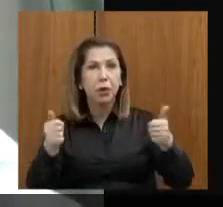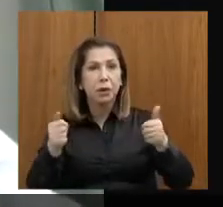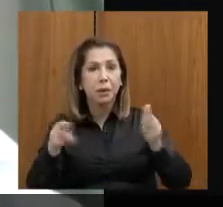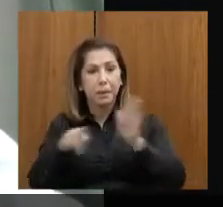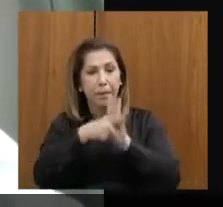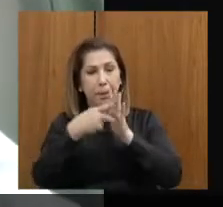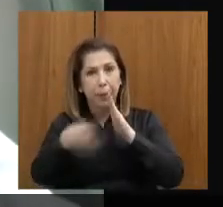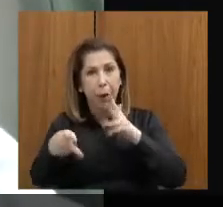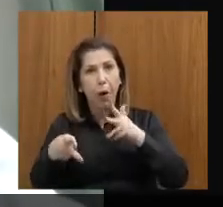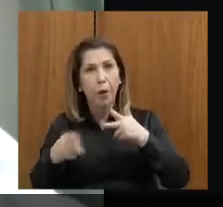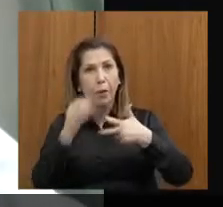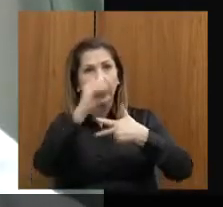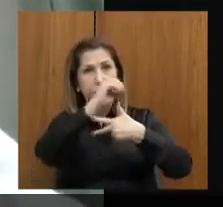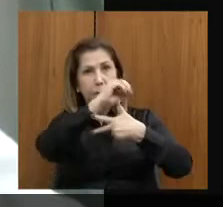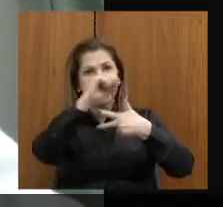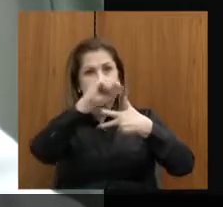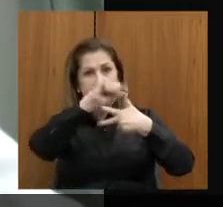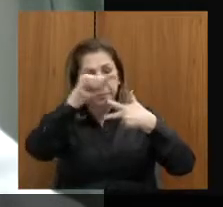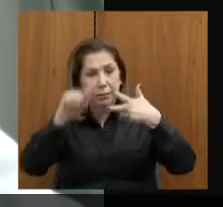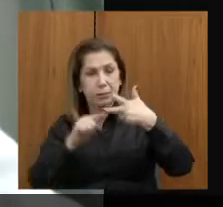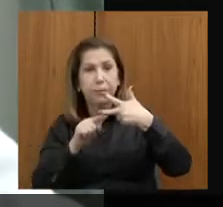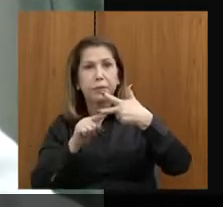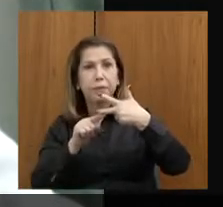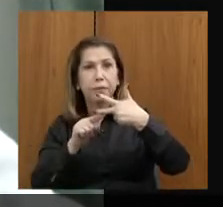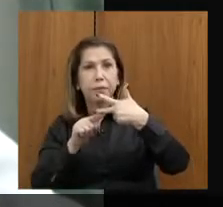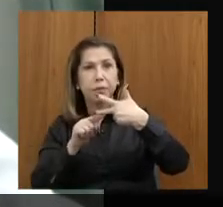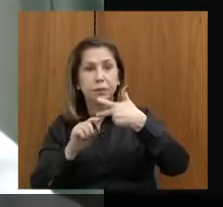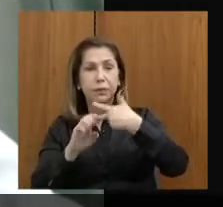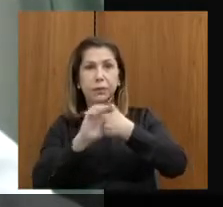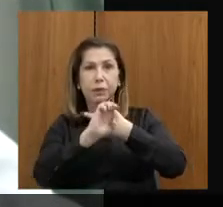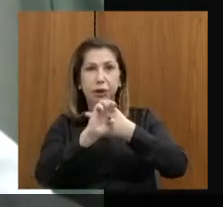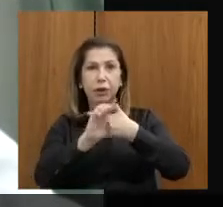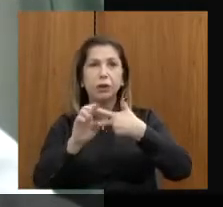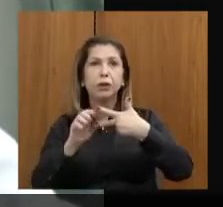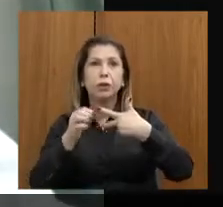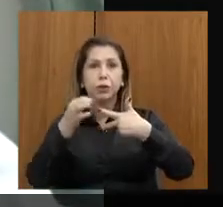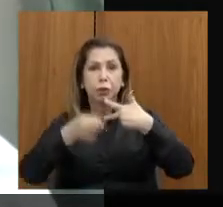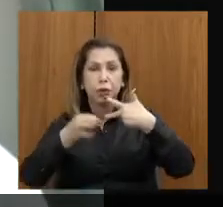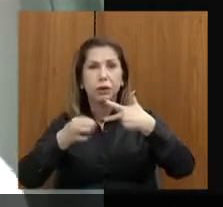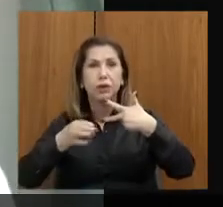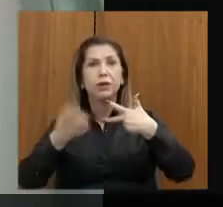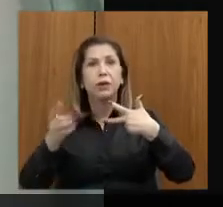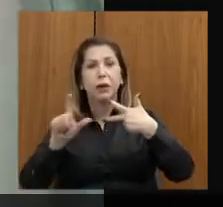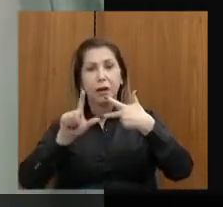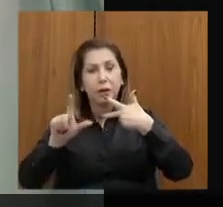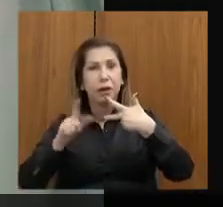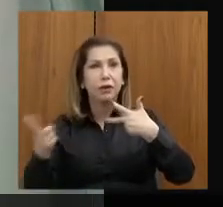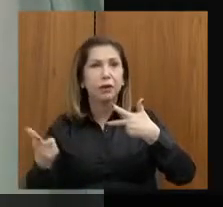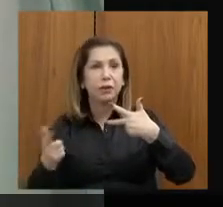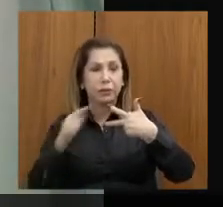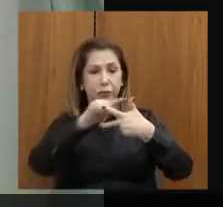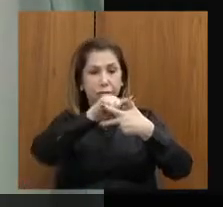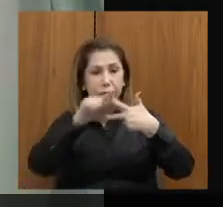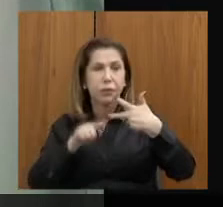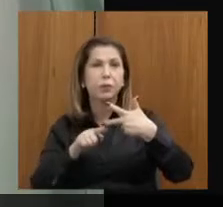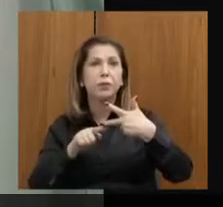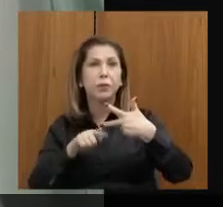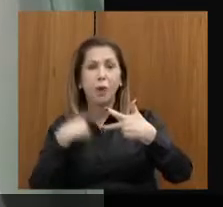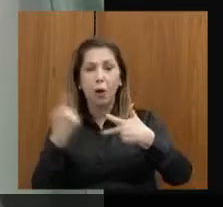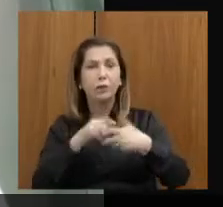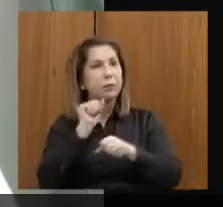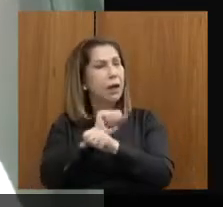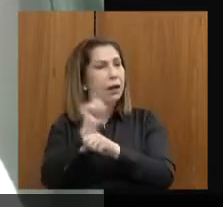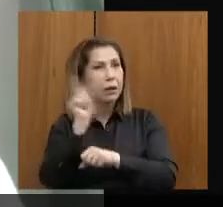do barramento né e também da discricionariedade poder político É mas não tem como eu gosto mas não estão